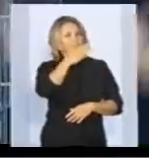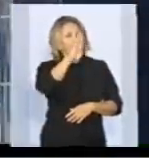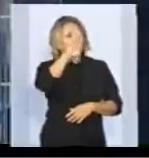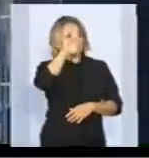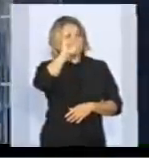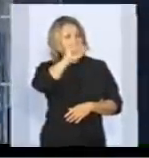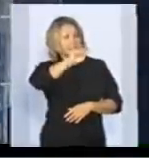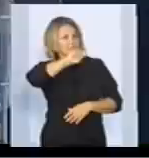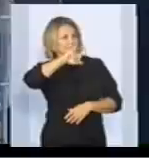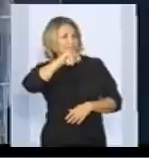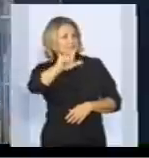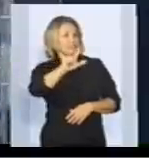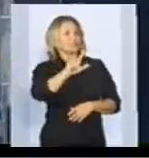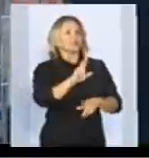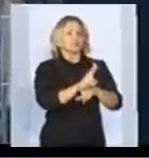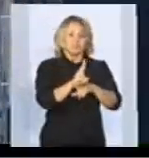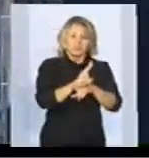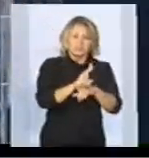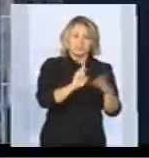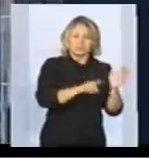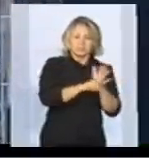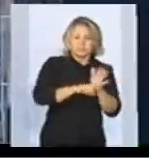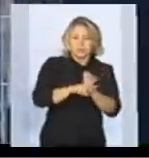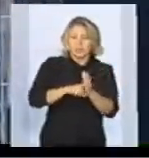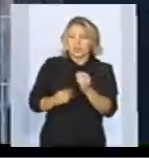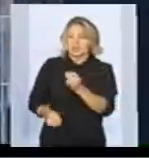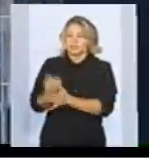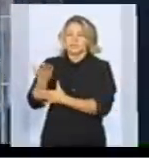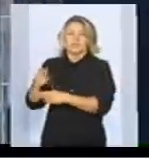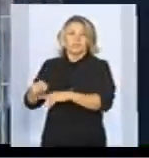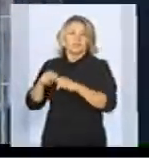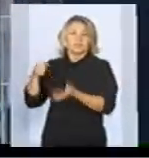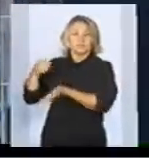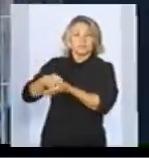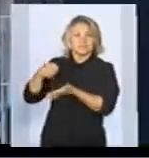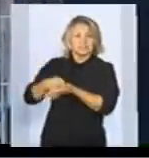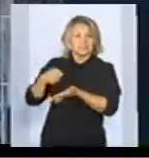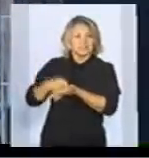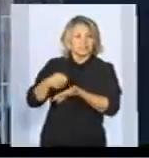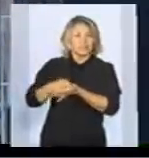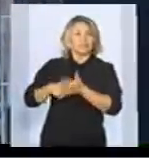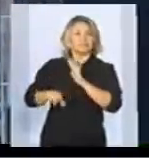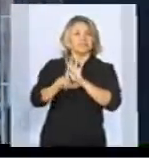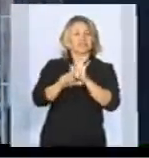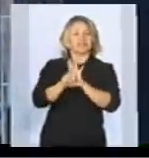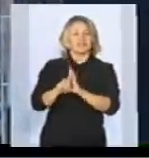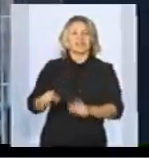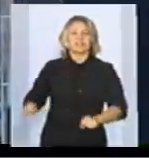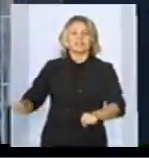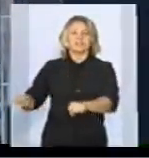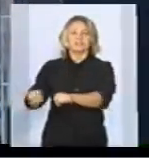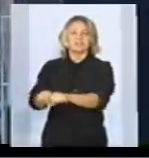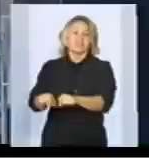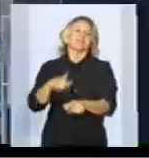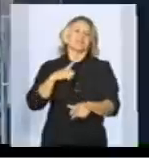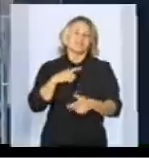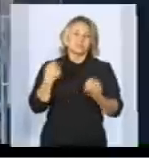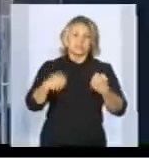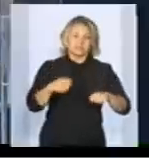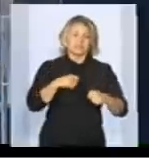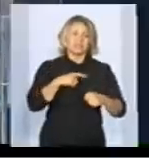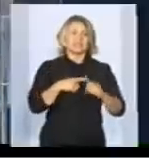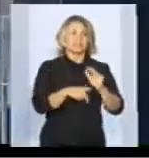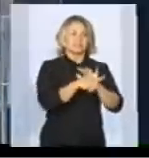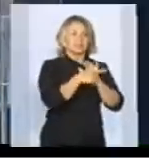um dos monitorados pela agência Só existe Porque surgiu de uma imposição criada pela lei do cabo que determinava a existência de um canal por operadora